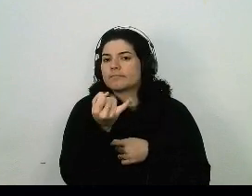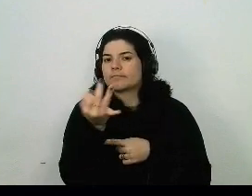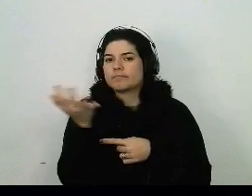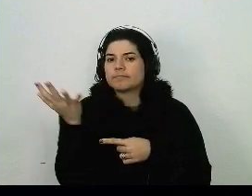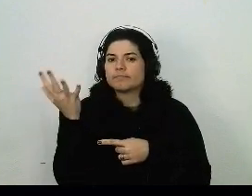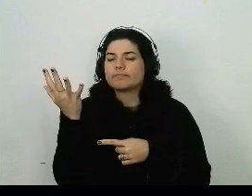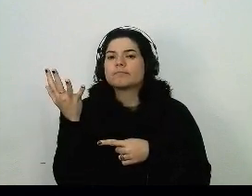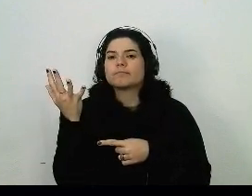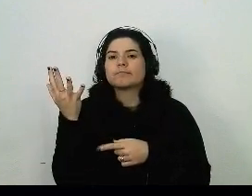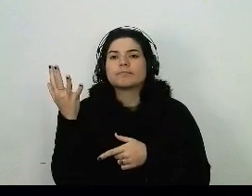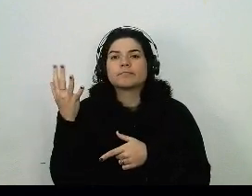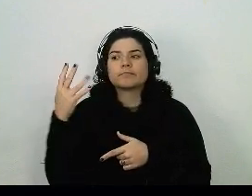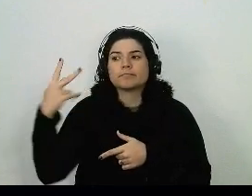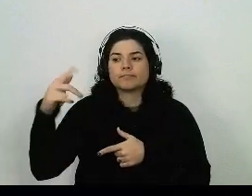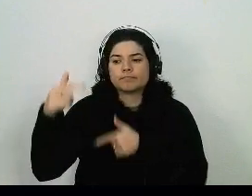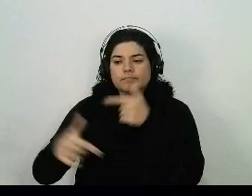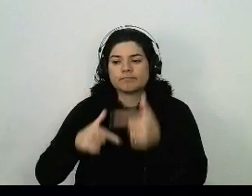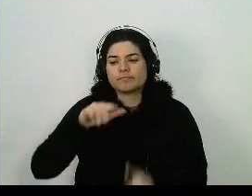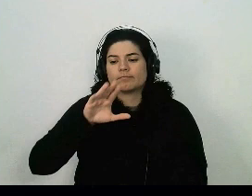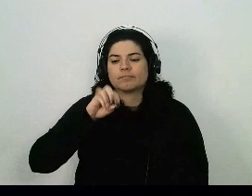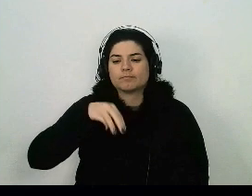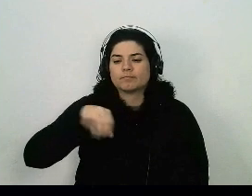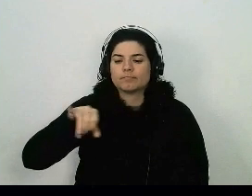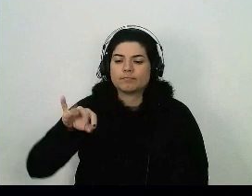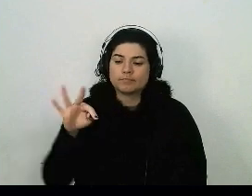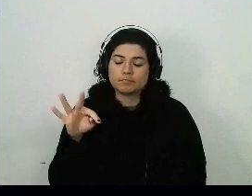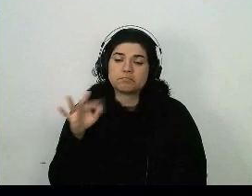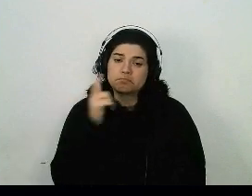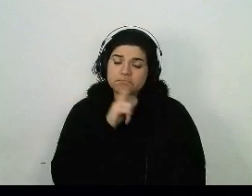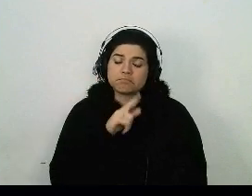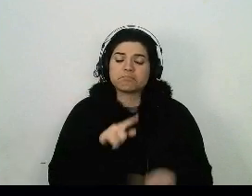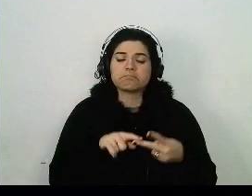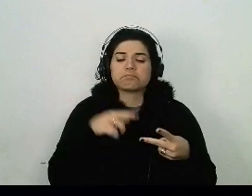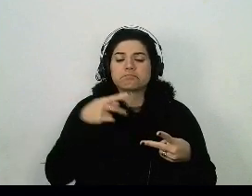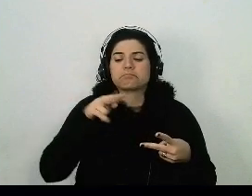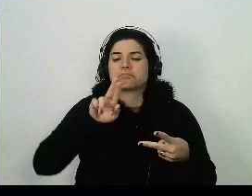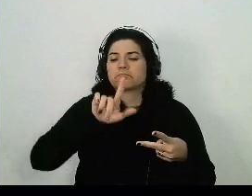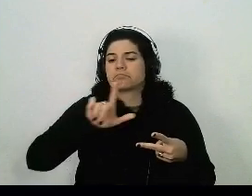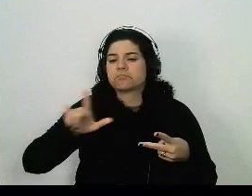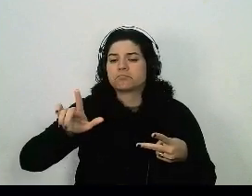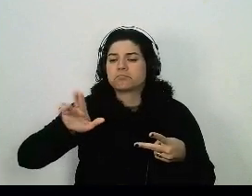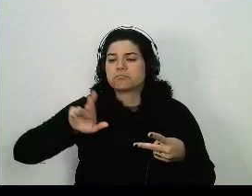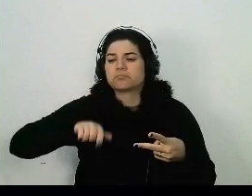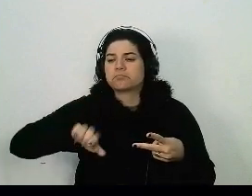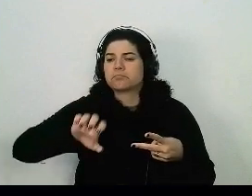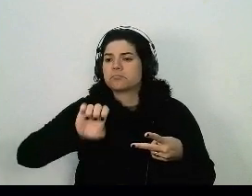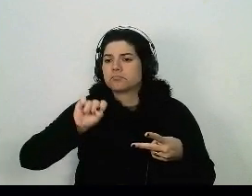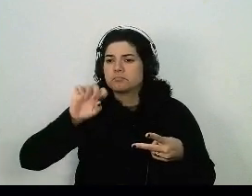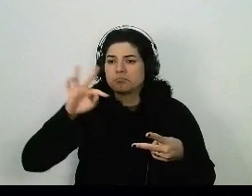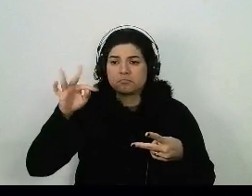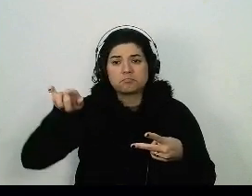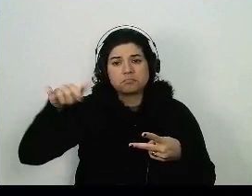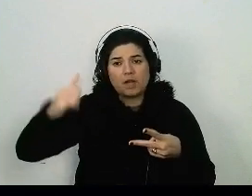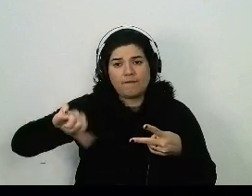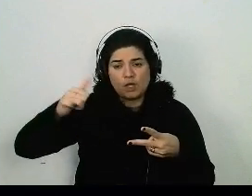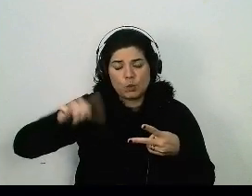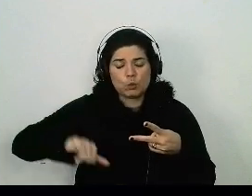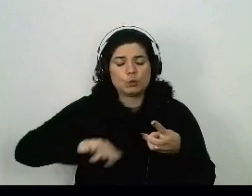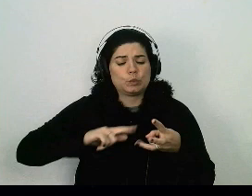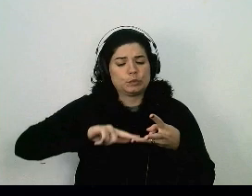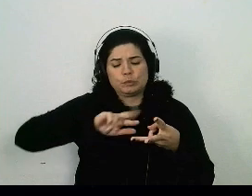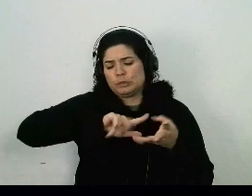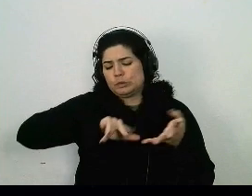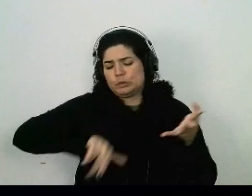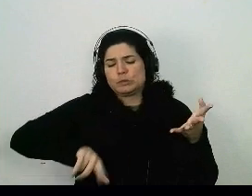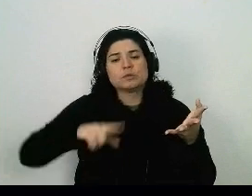que a pessoa fez naquele dia a quantidade de público estes que ela avaliou a quantidade de eixos que ela abriu ou que ela Fechou então eu tirava um monte de métrica